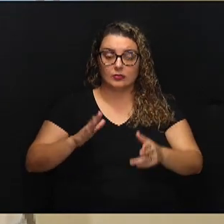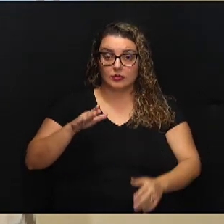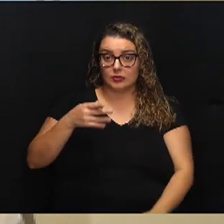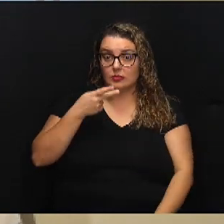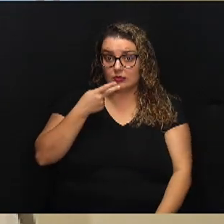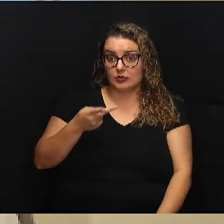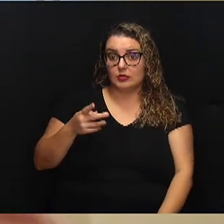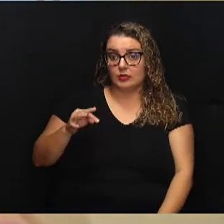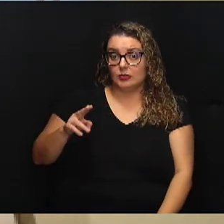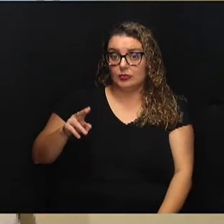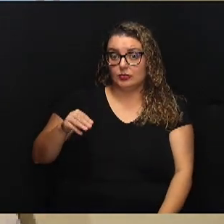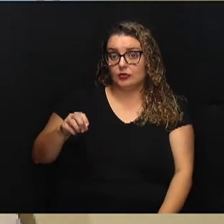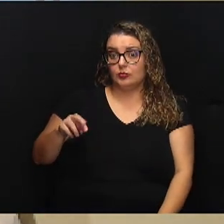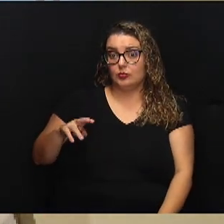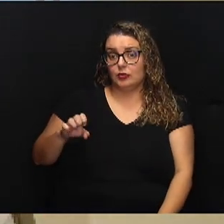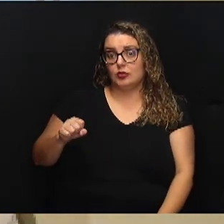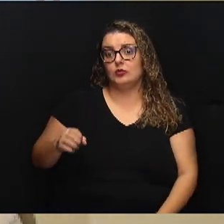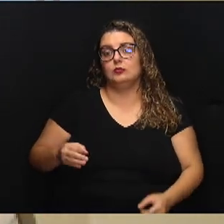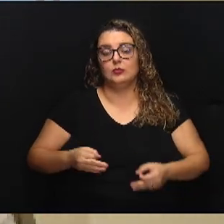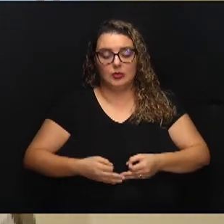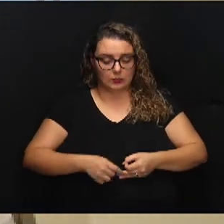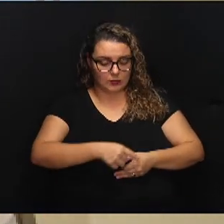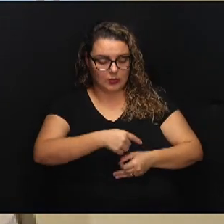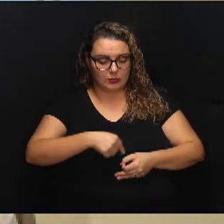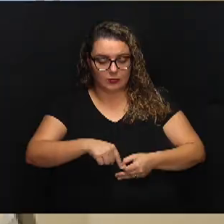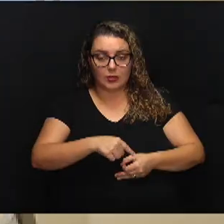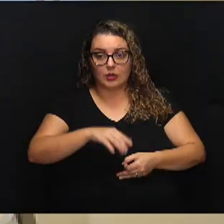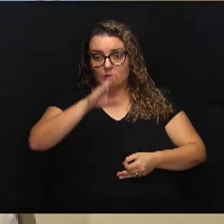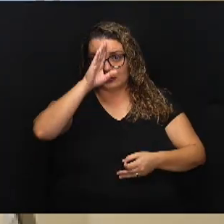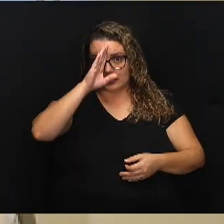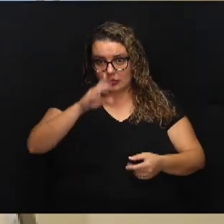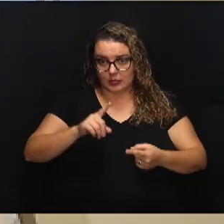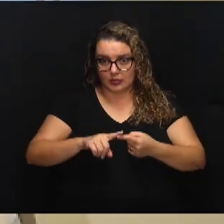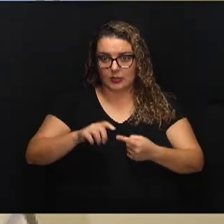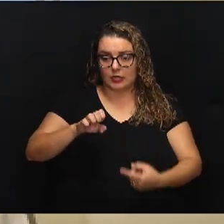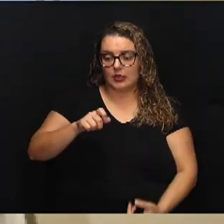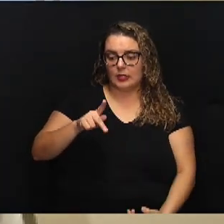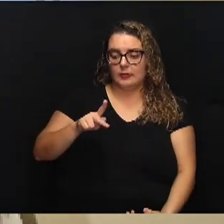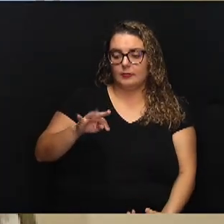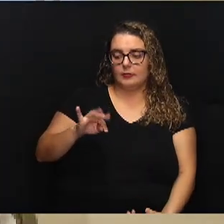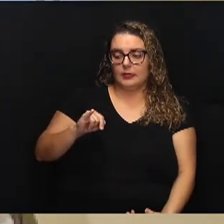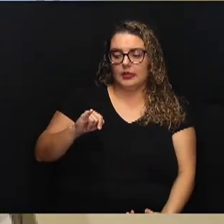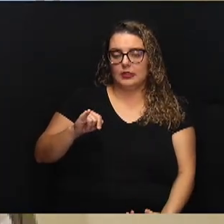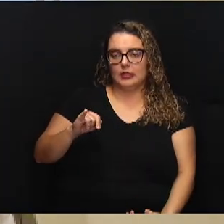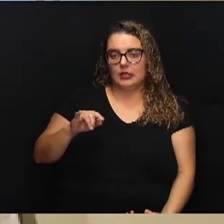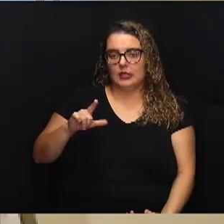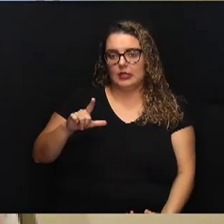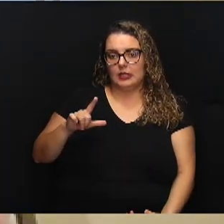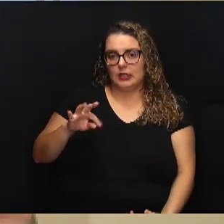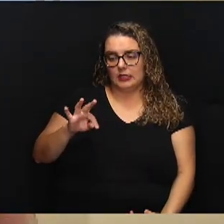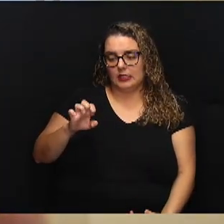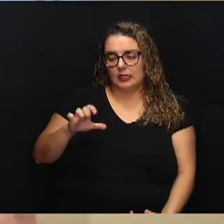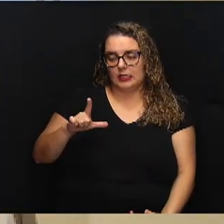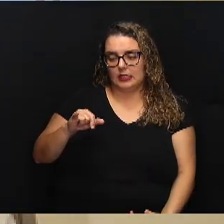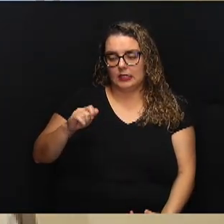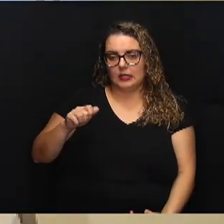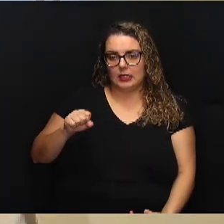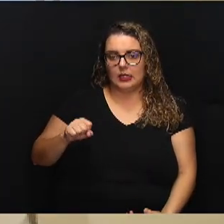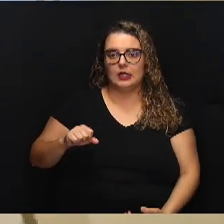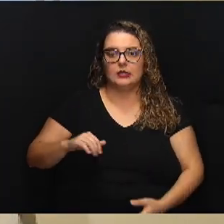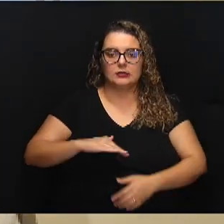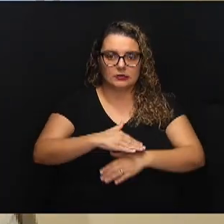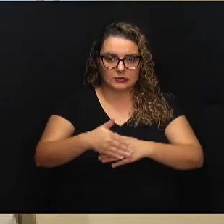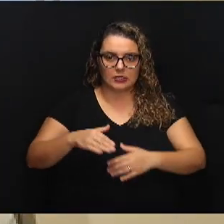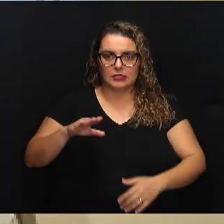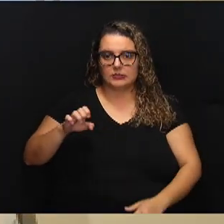de tumores de ovário, eu falo principalmente de tumores epiteliais, superfície, de origem